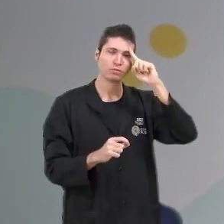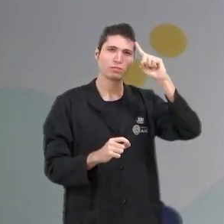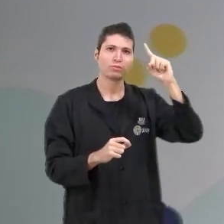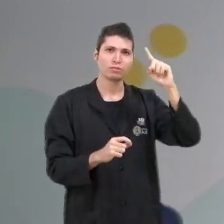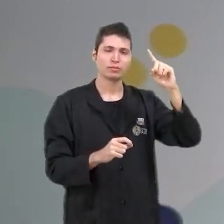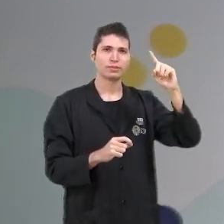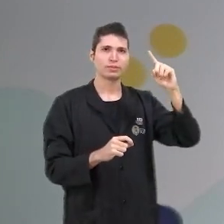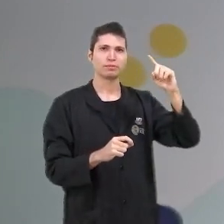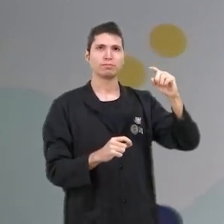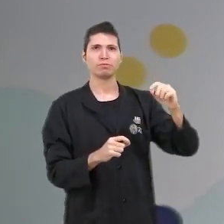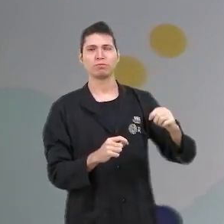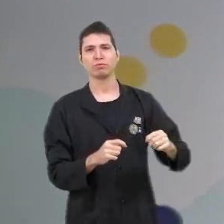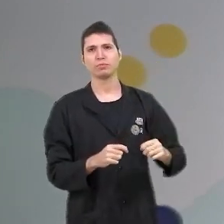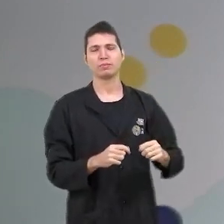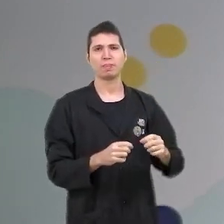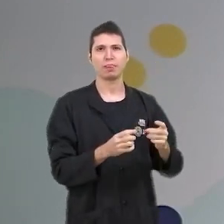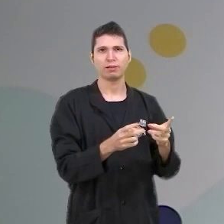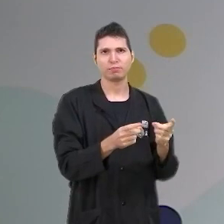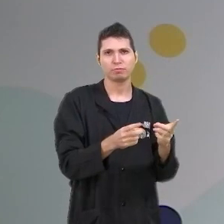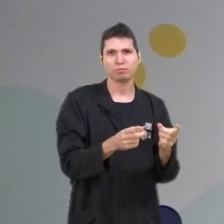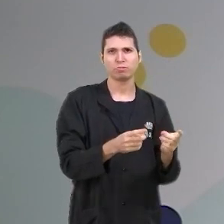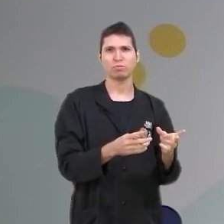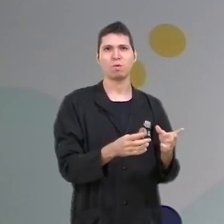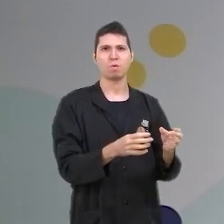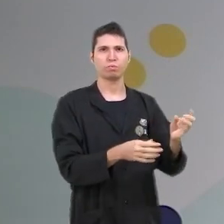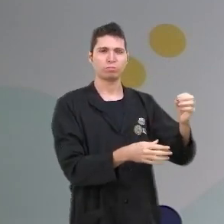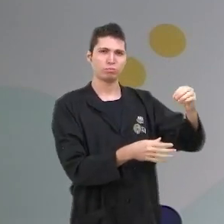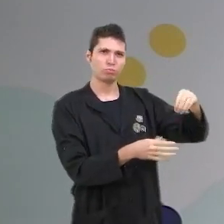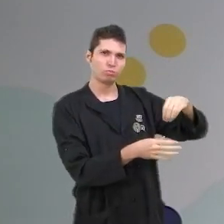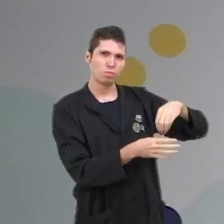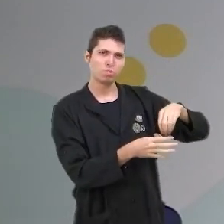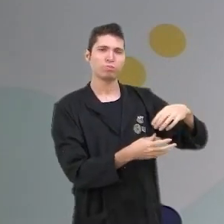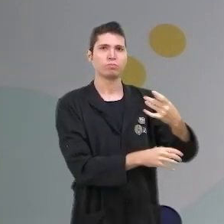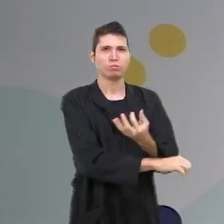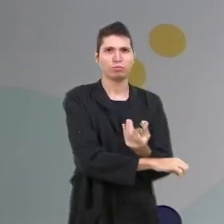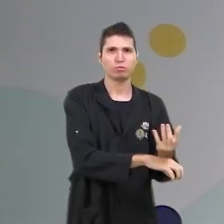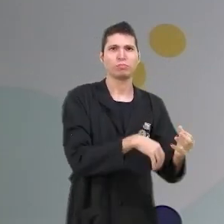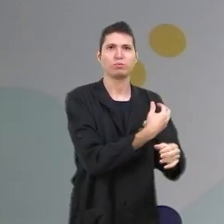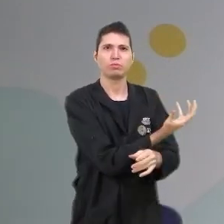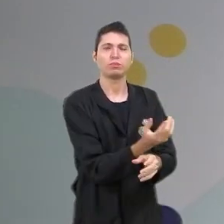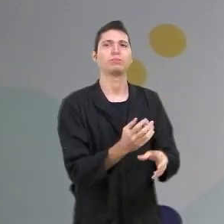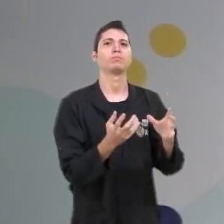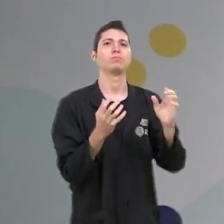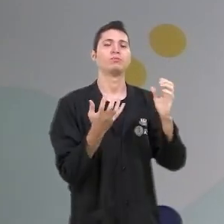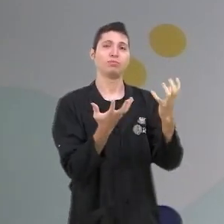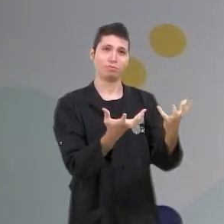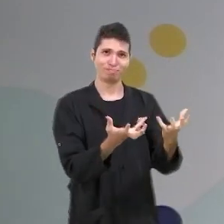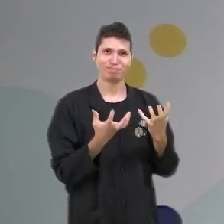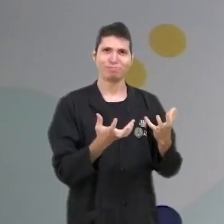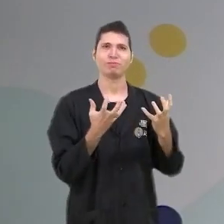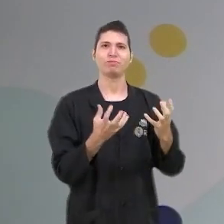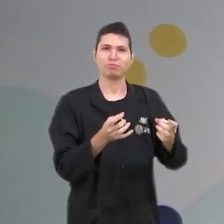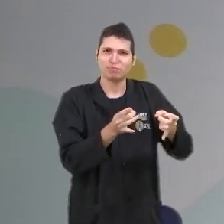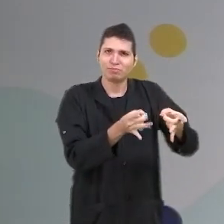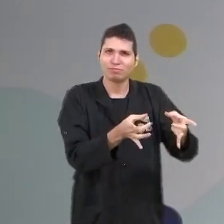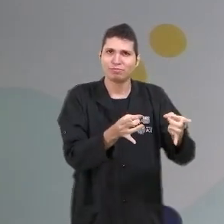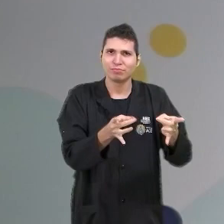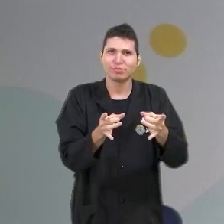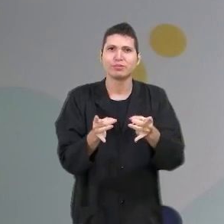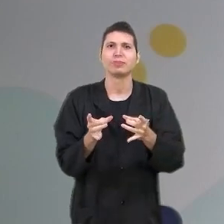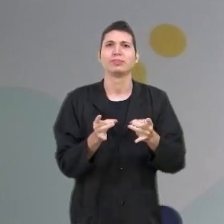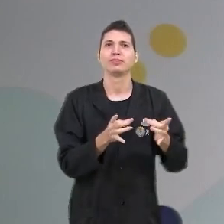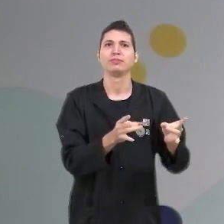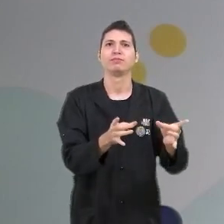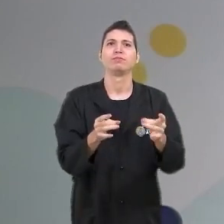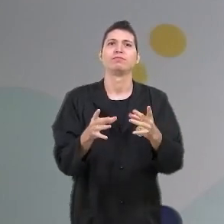aquela floresta ali, a presença daquela floresta ali, porque eles querem plantio, eles querem canto ou campo